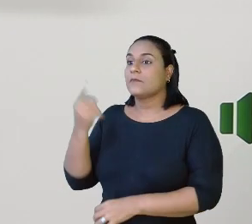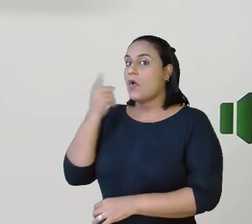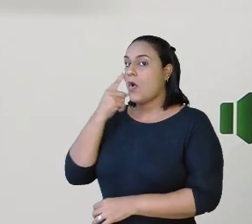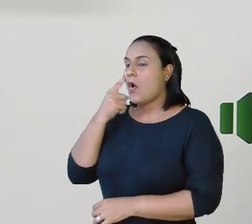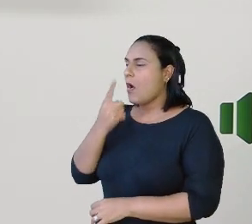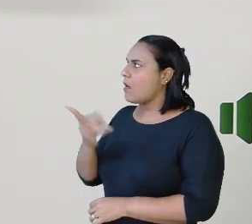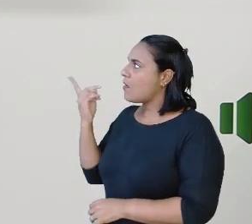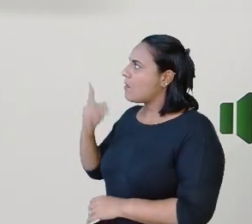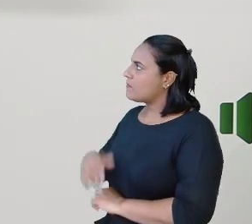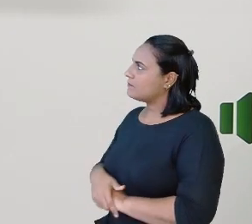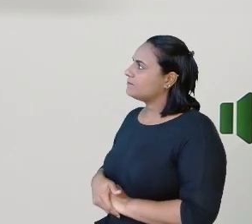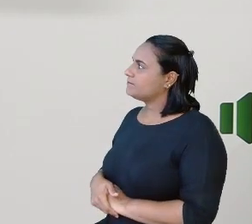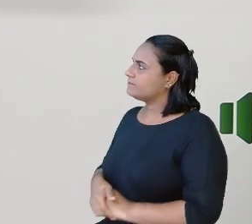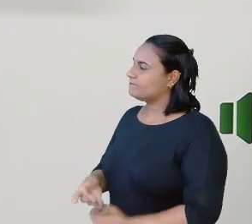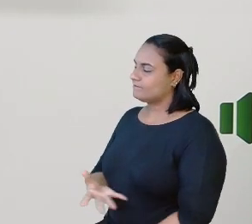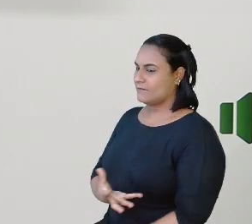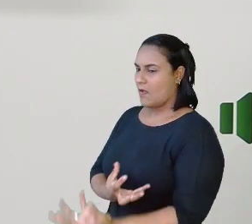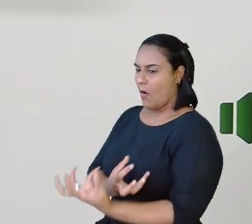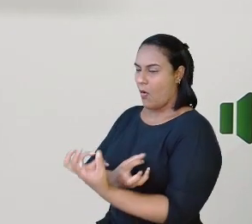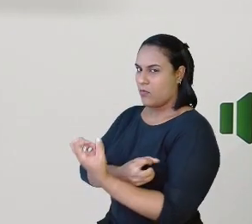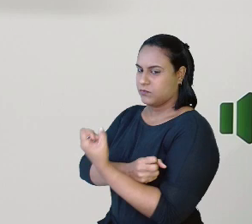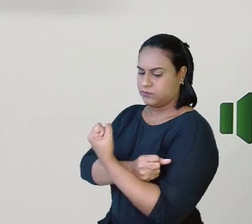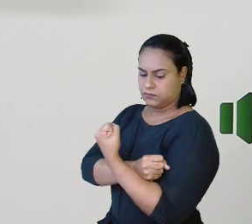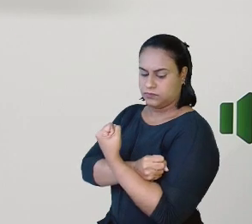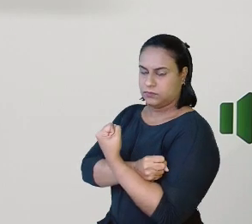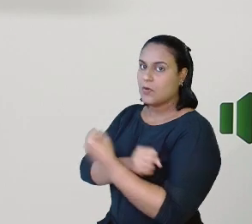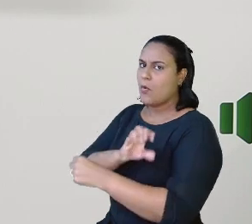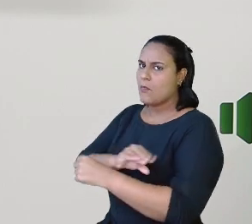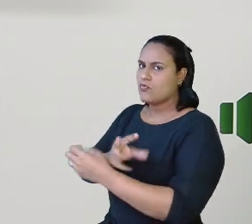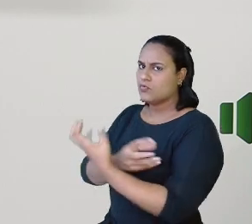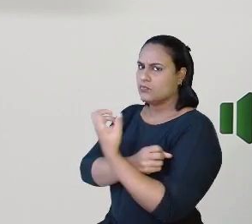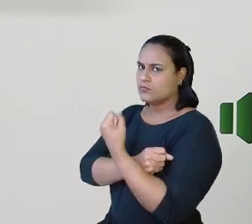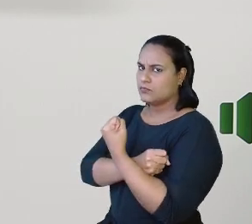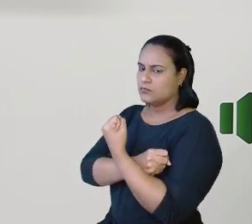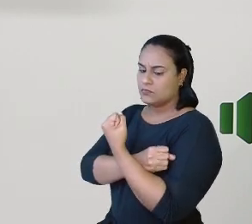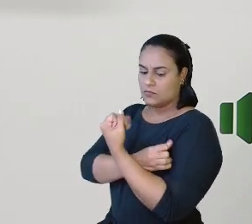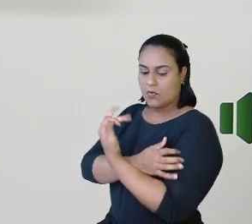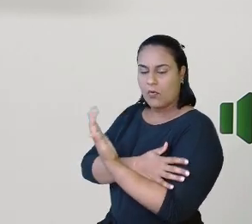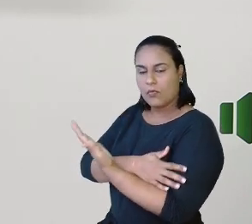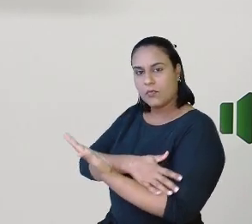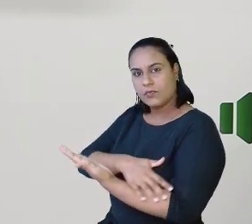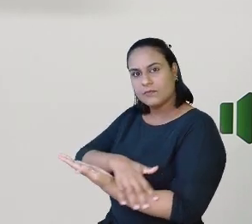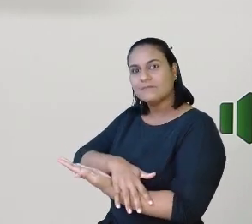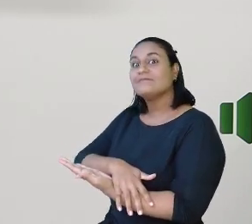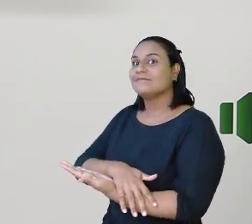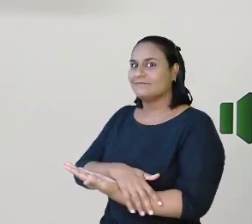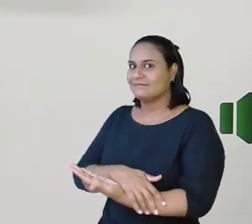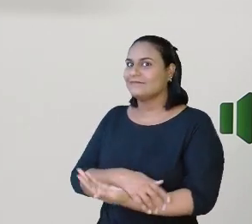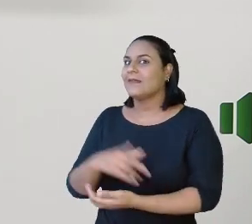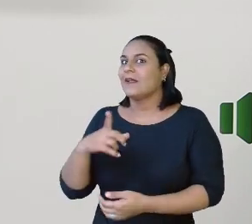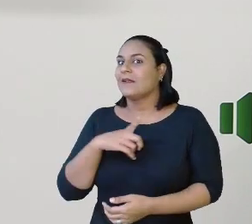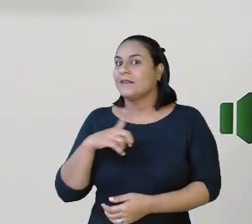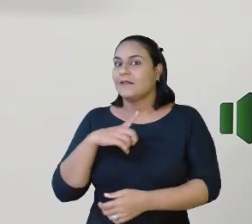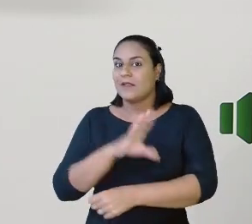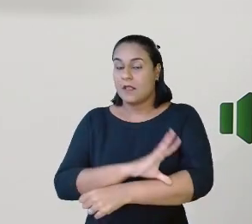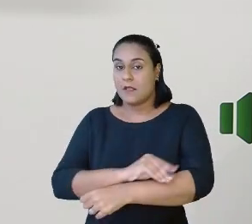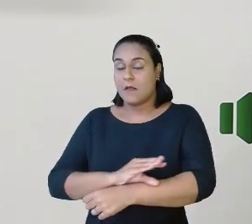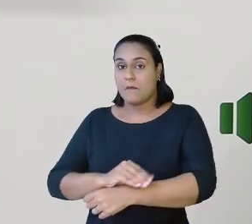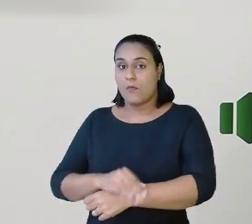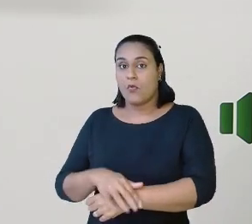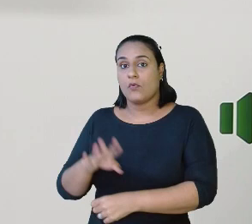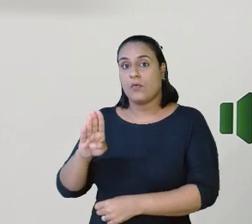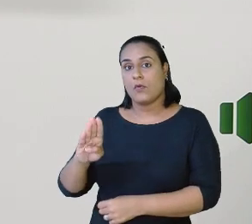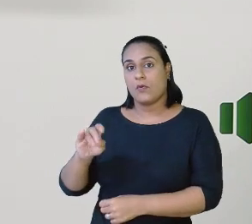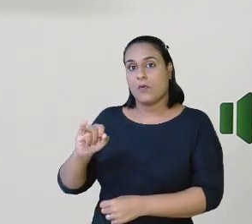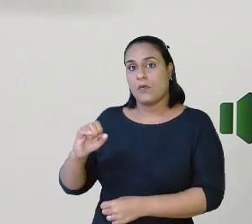braço, eu posso contrair o braço, mas eu também posso relaxar. Aqui eu tenho o músculo do